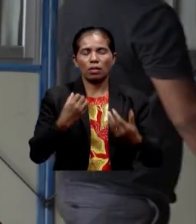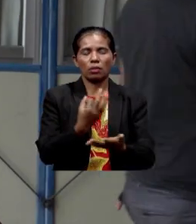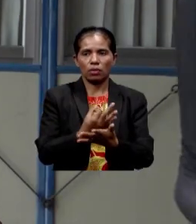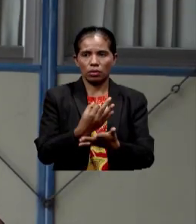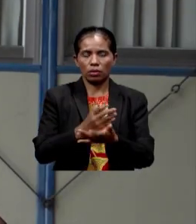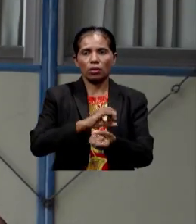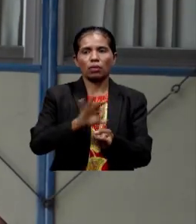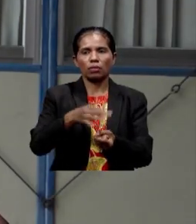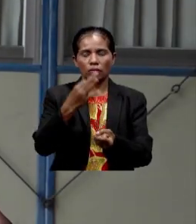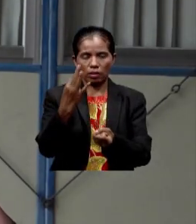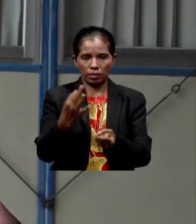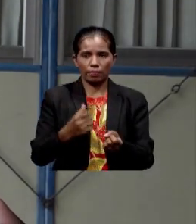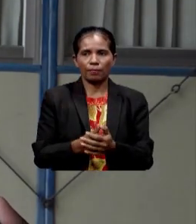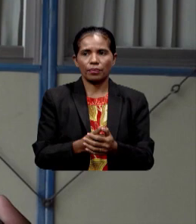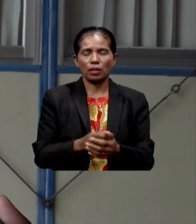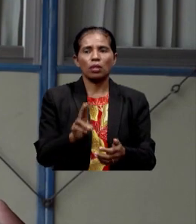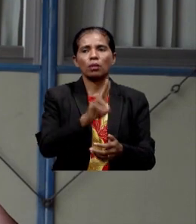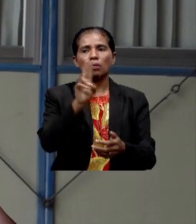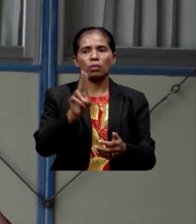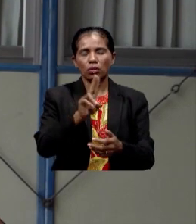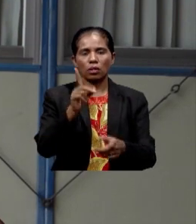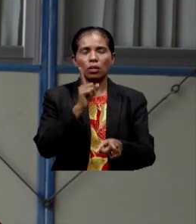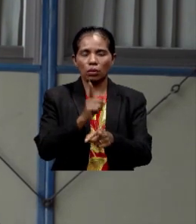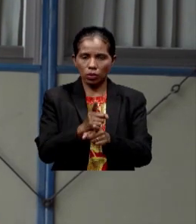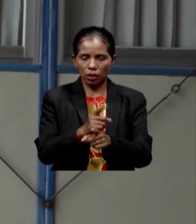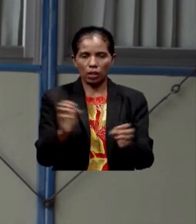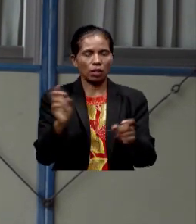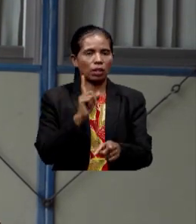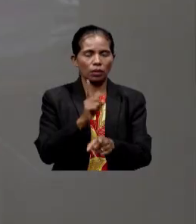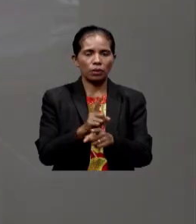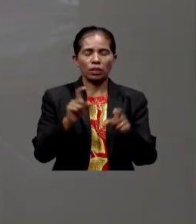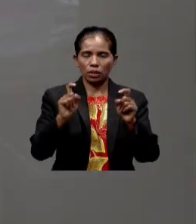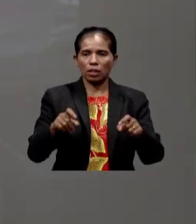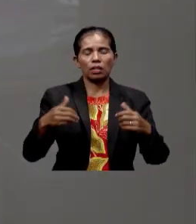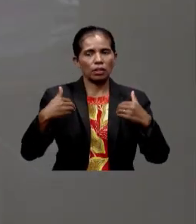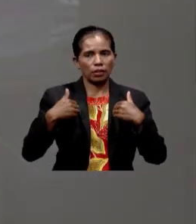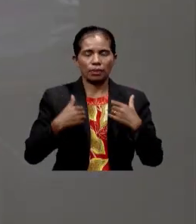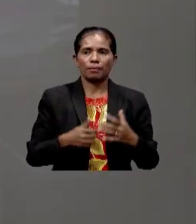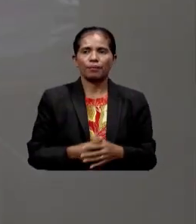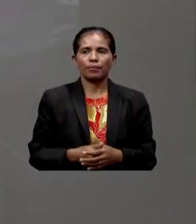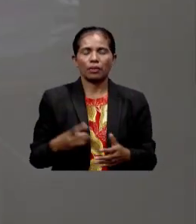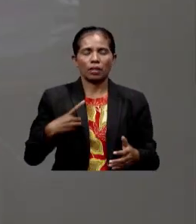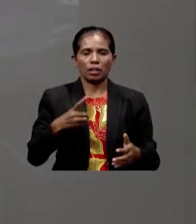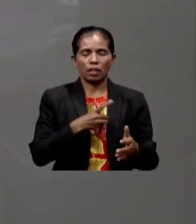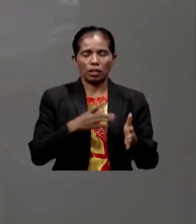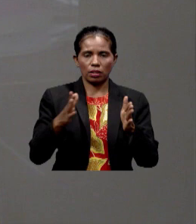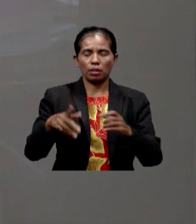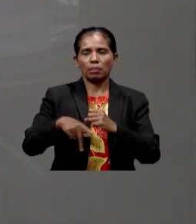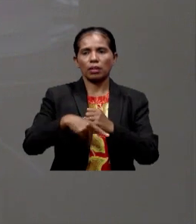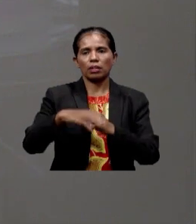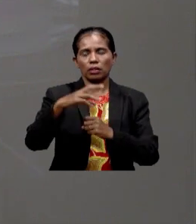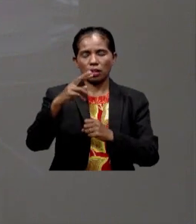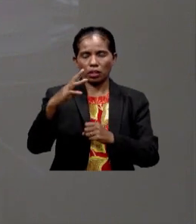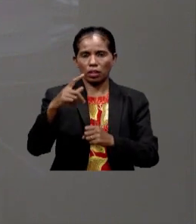ba COVID-19 ne utilização ne los cala los ne tem que ir. Além de né, deputada bancada Sinerte, Maria